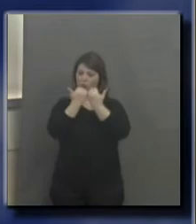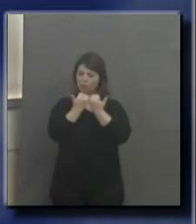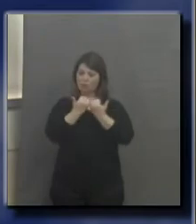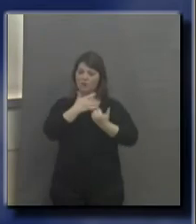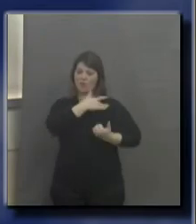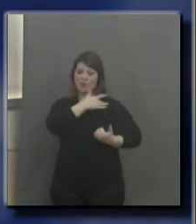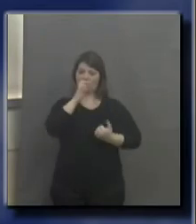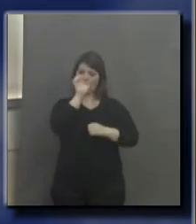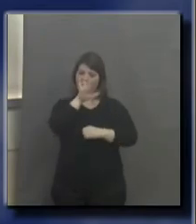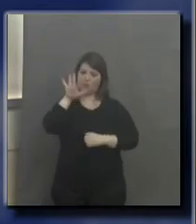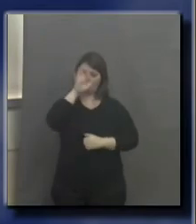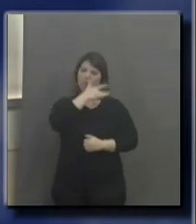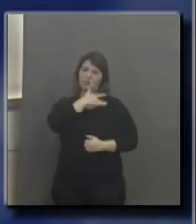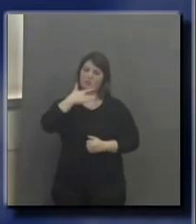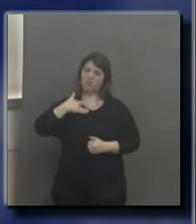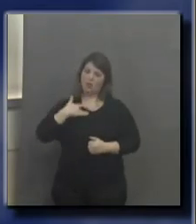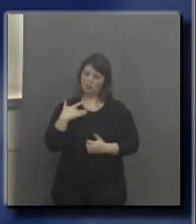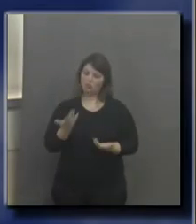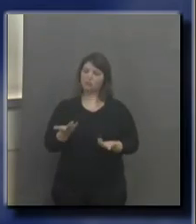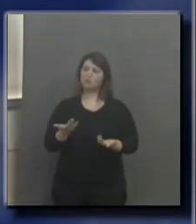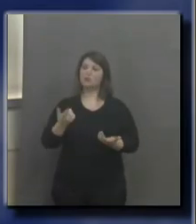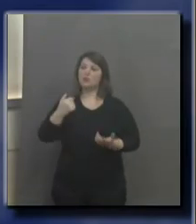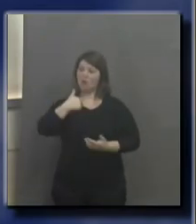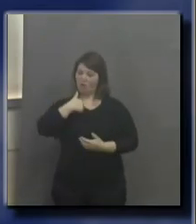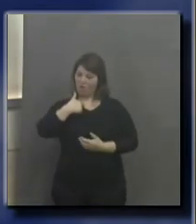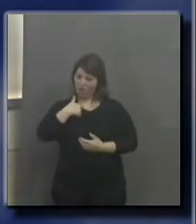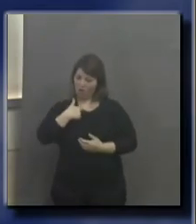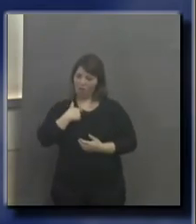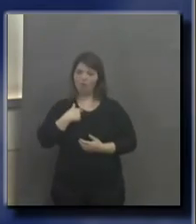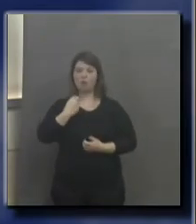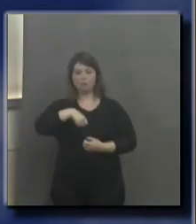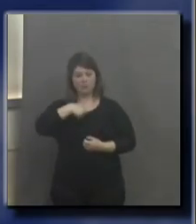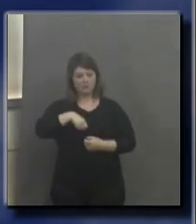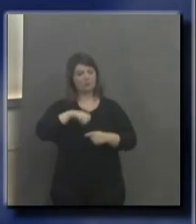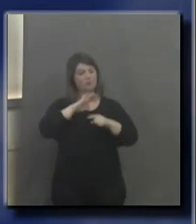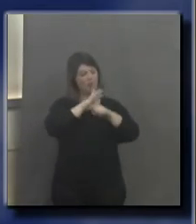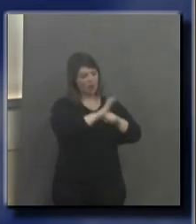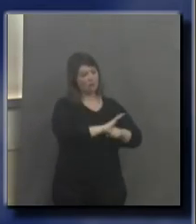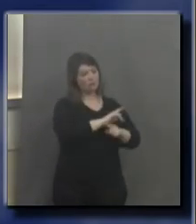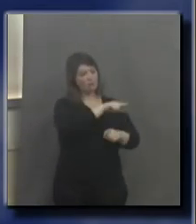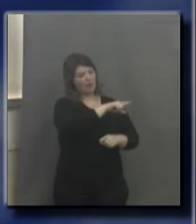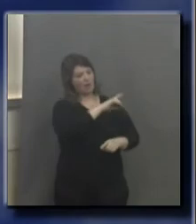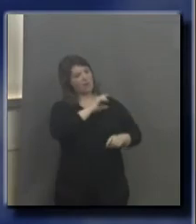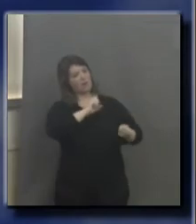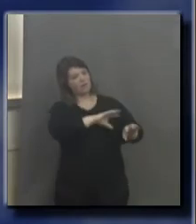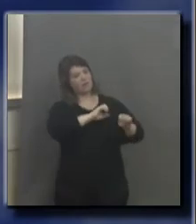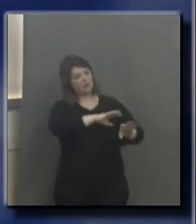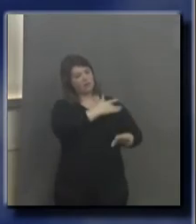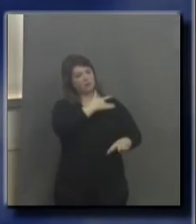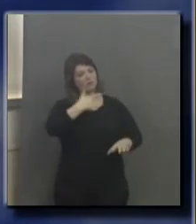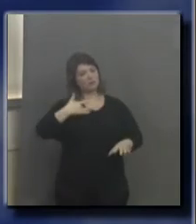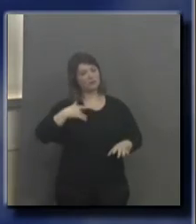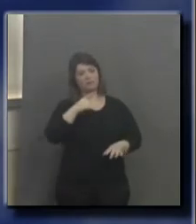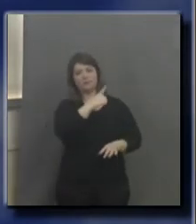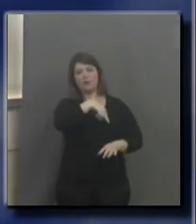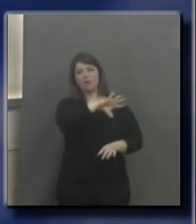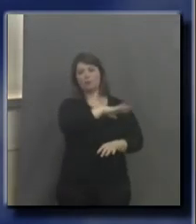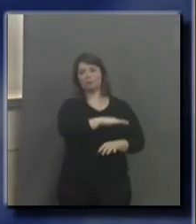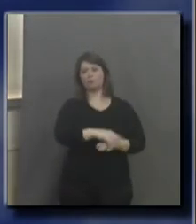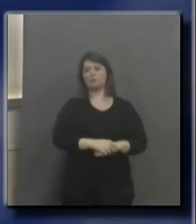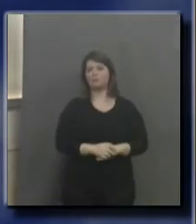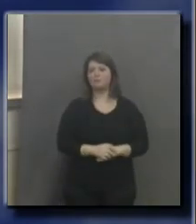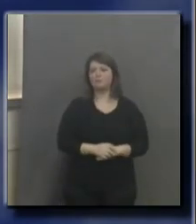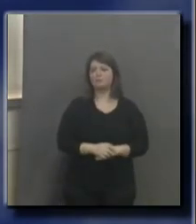Saúde se baseia para dizer: eu tenho a ver com a formação dos profissionais das profissões da